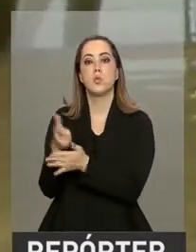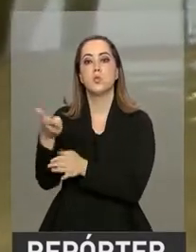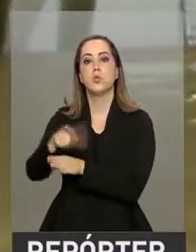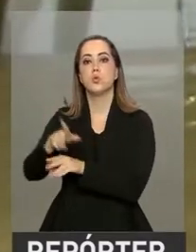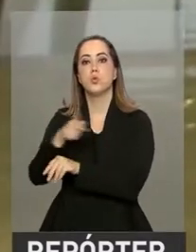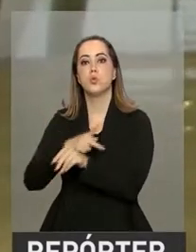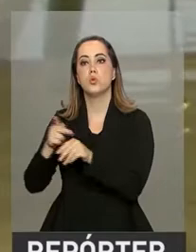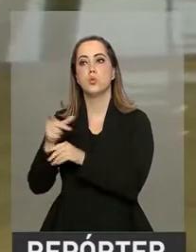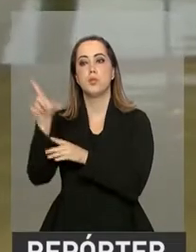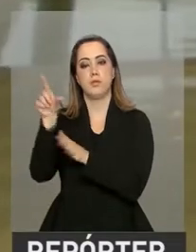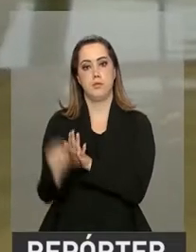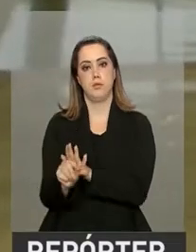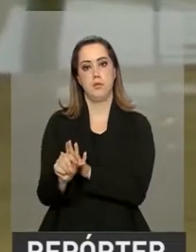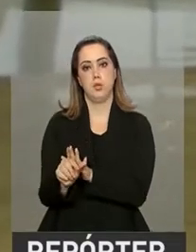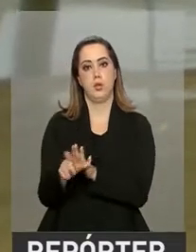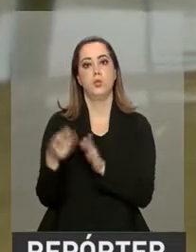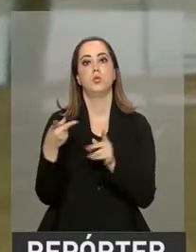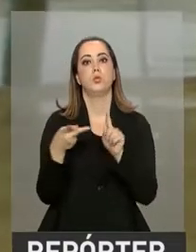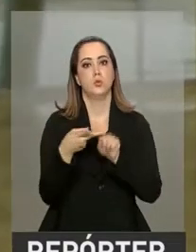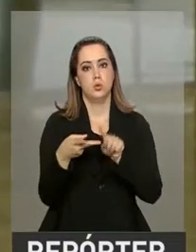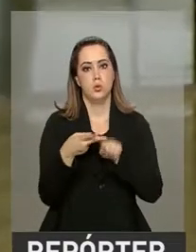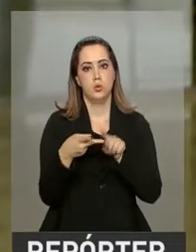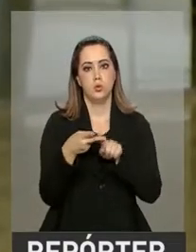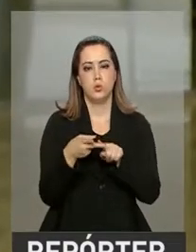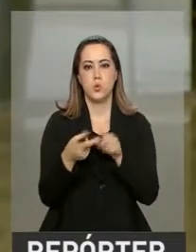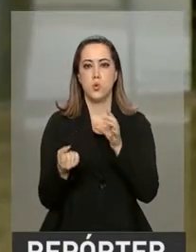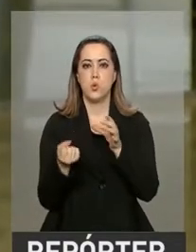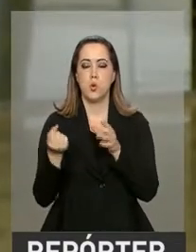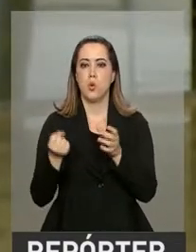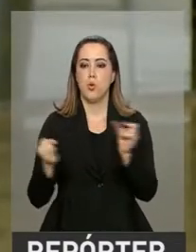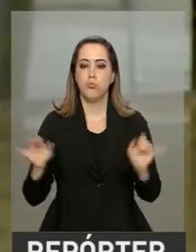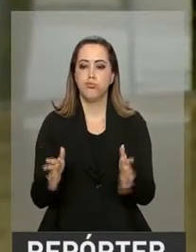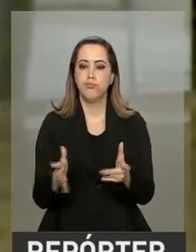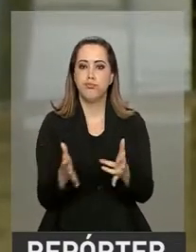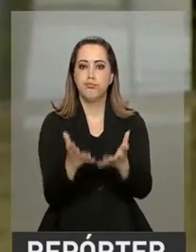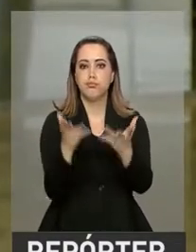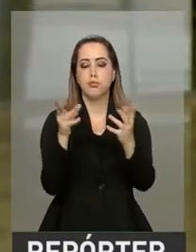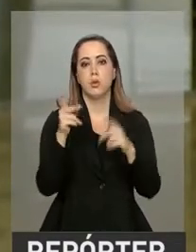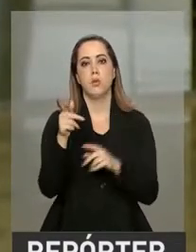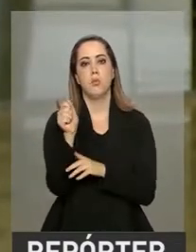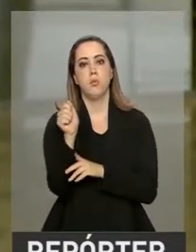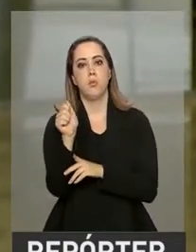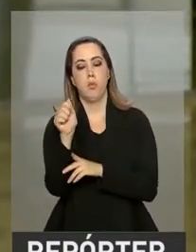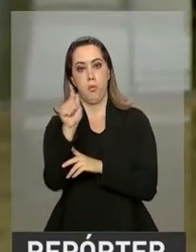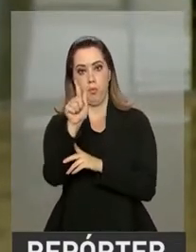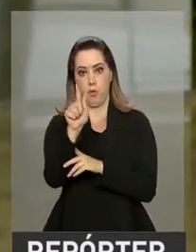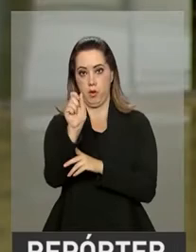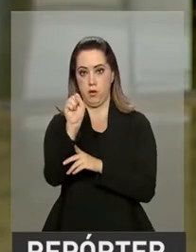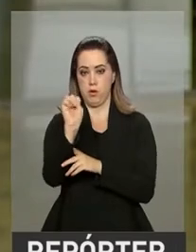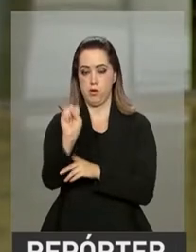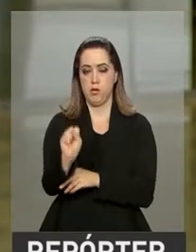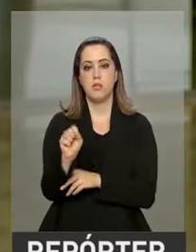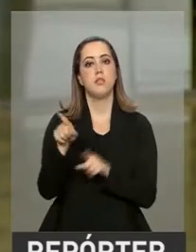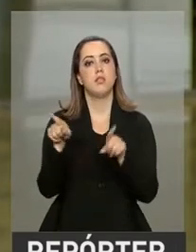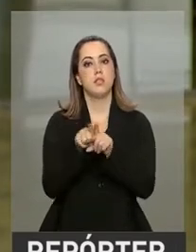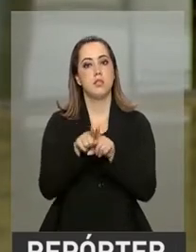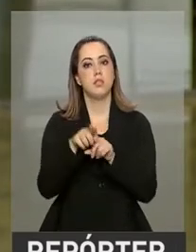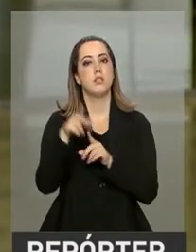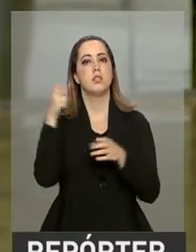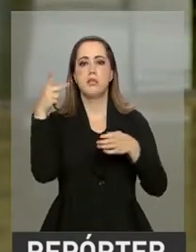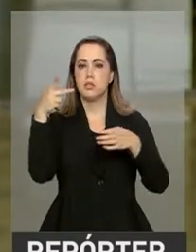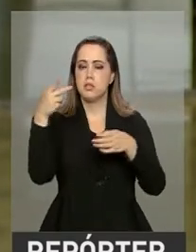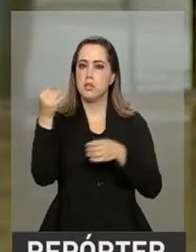gás natural do que o período imediatamente anterior no caso do petróleo a produção foi 7% maior